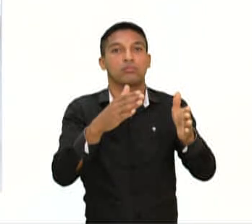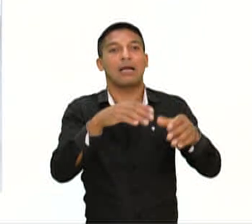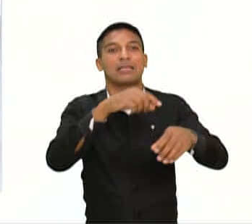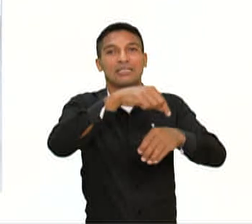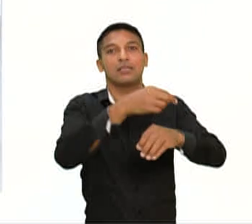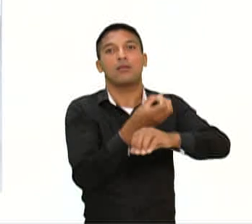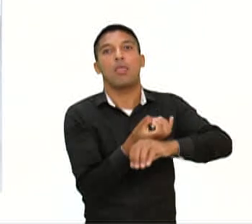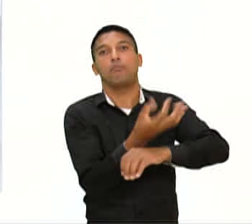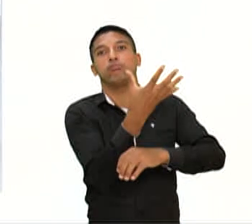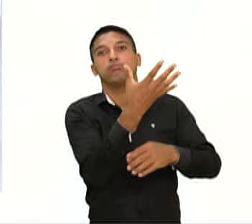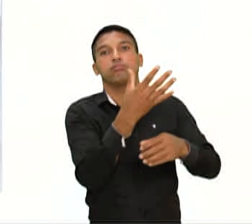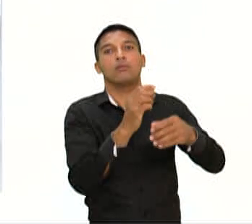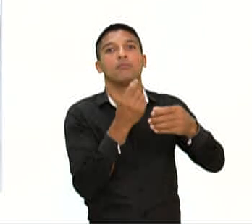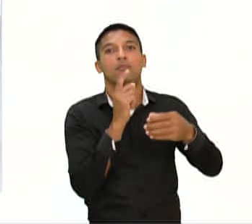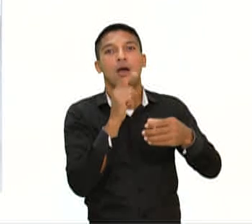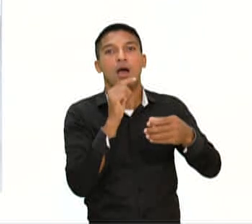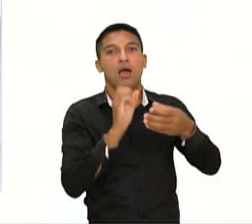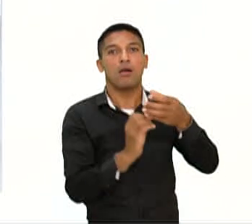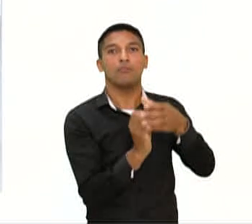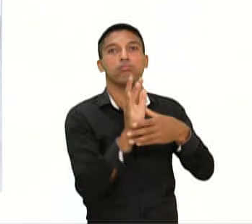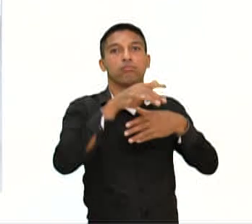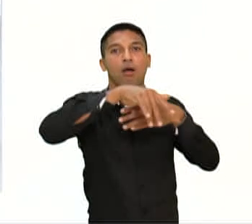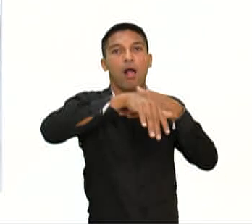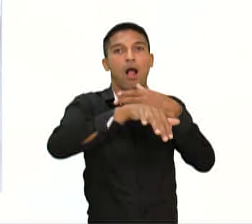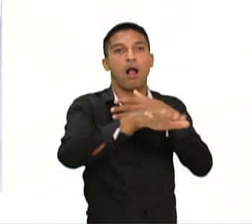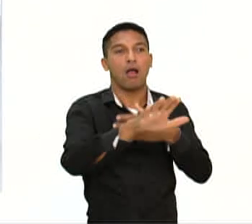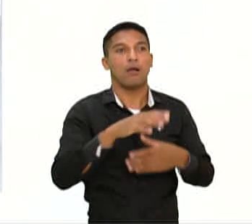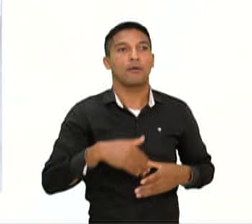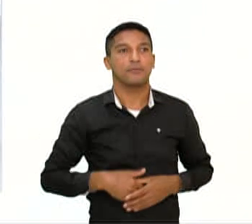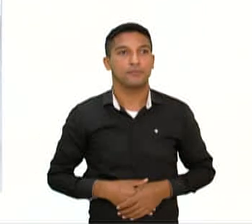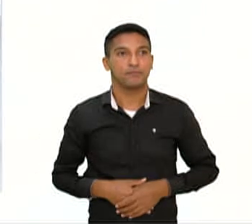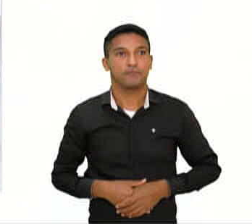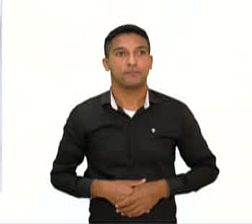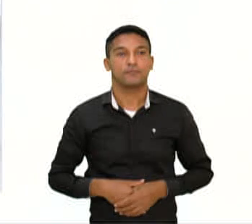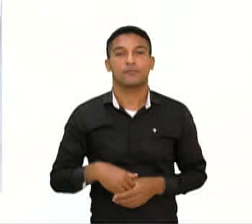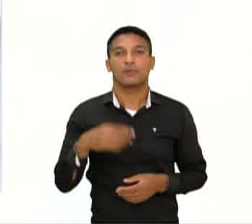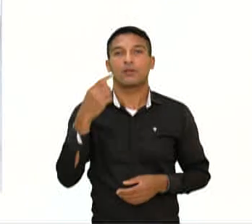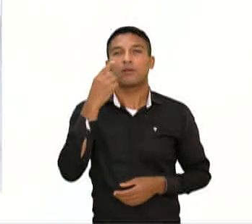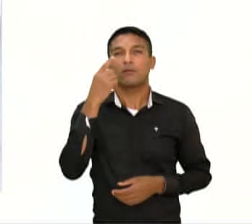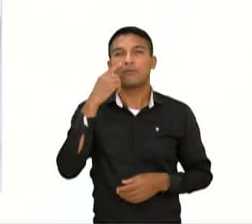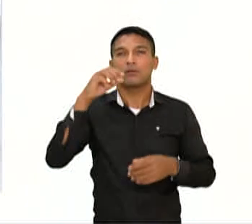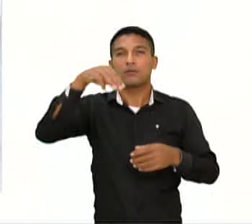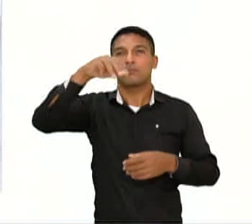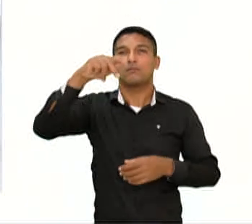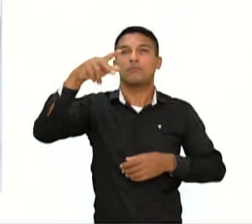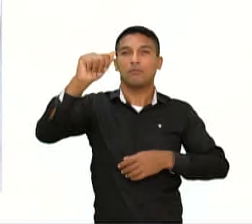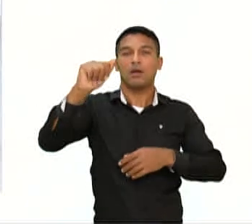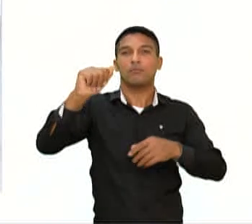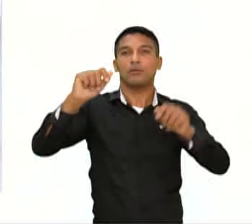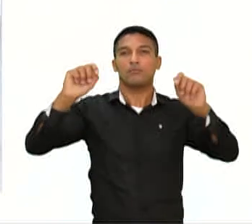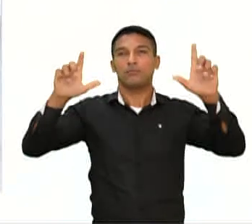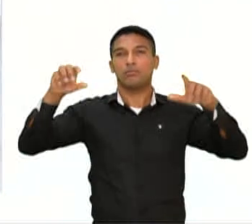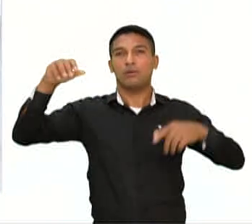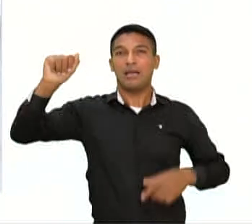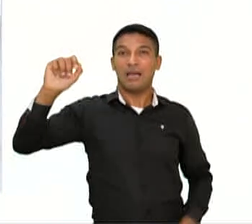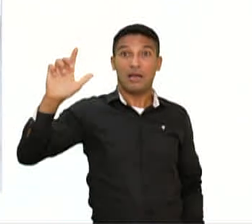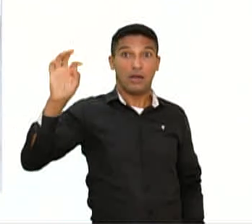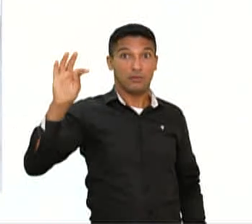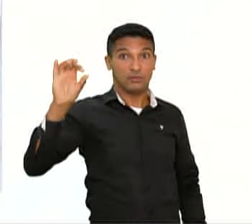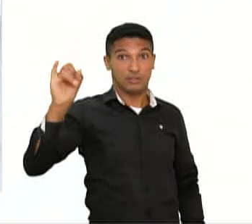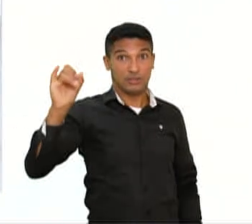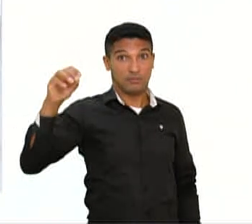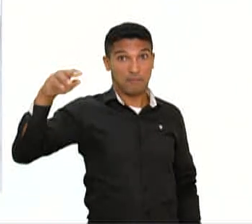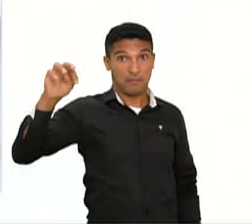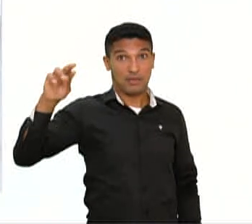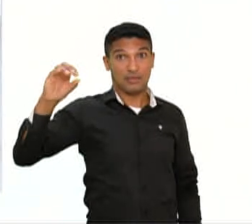bem, aqui nós temos um mapa altimétrico, onde você tem as altitudes de 0 até mais